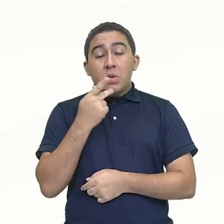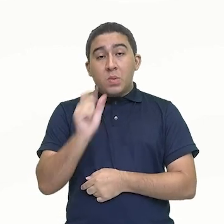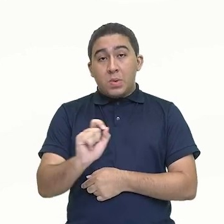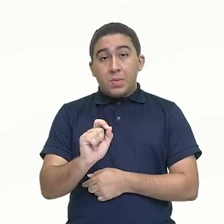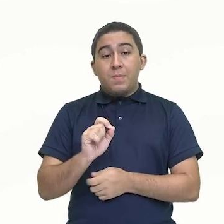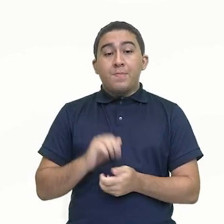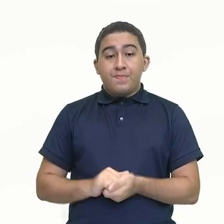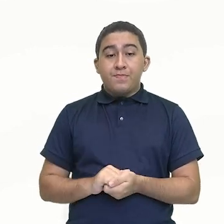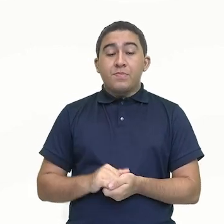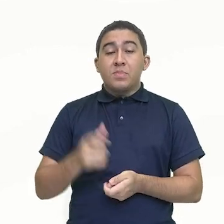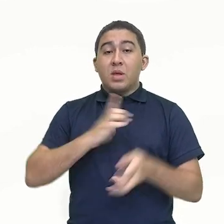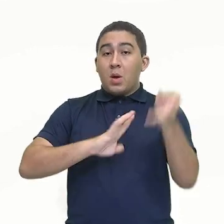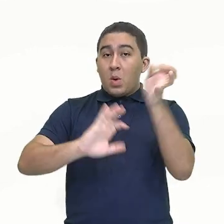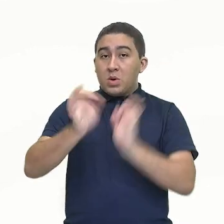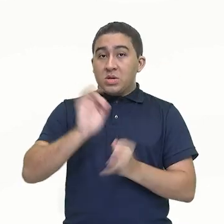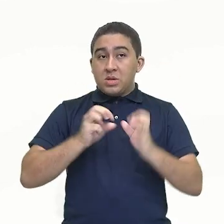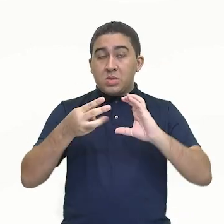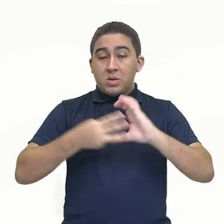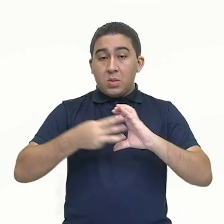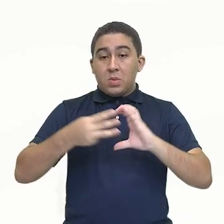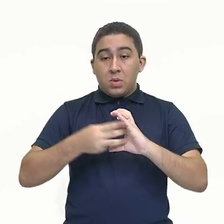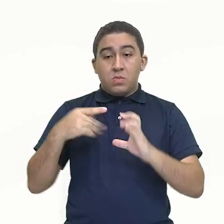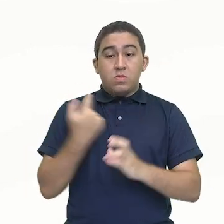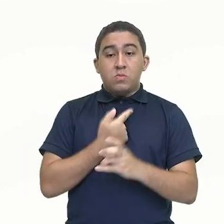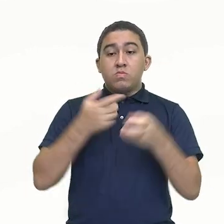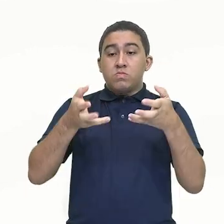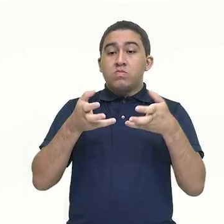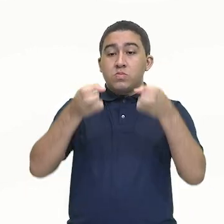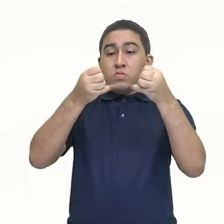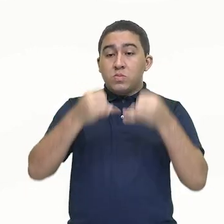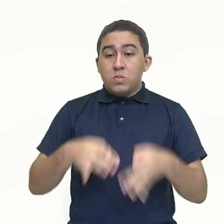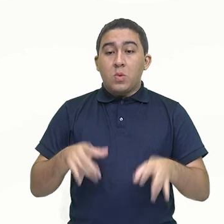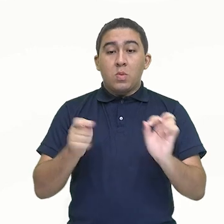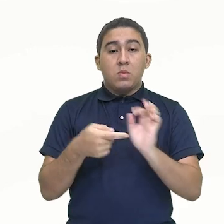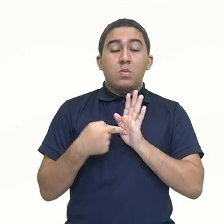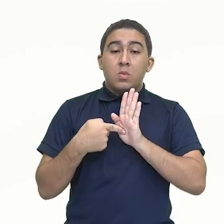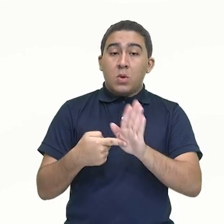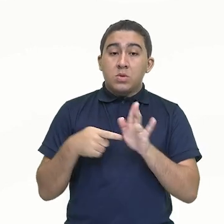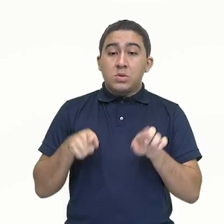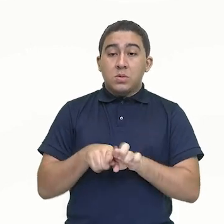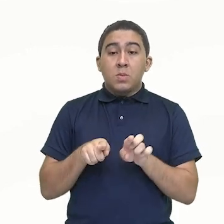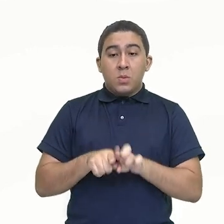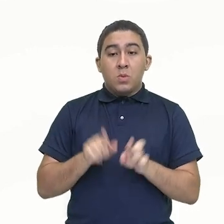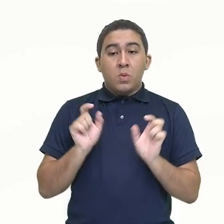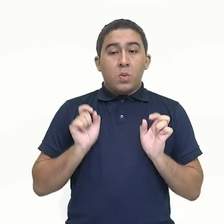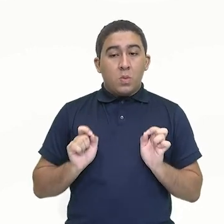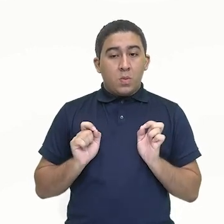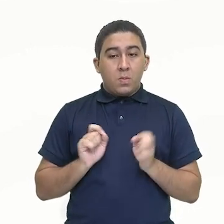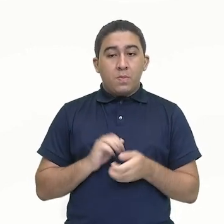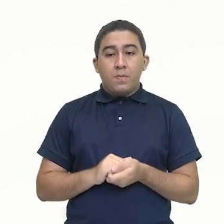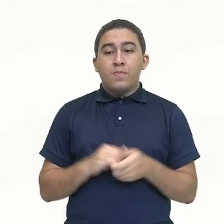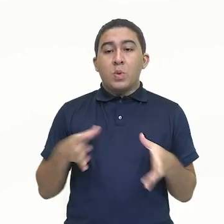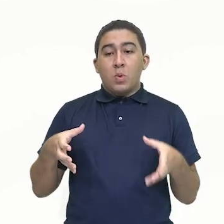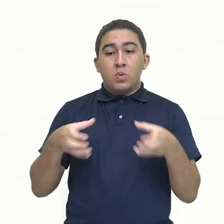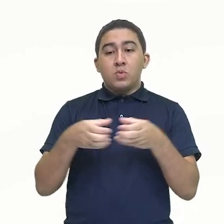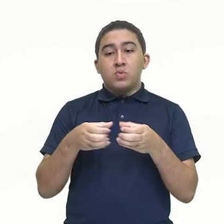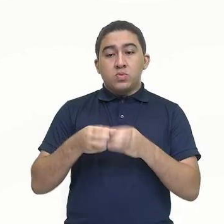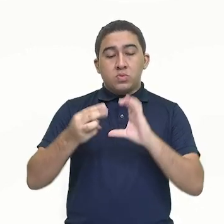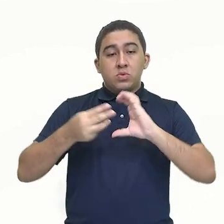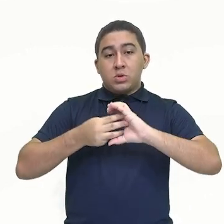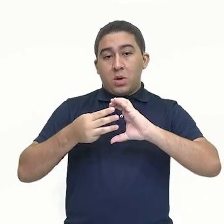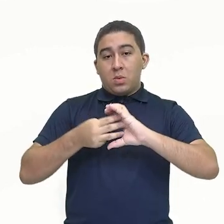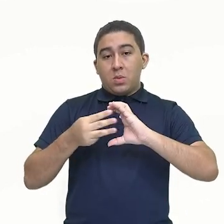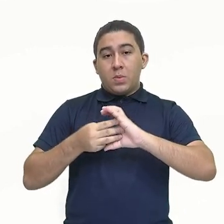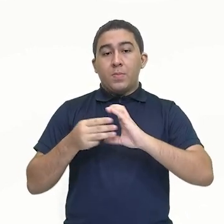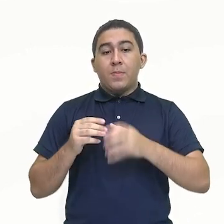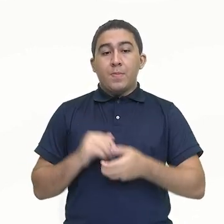de organização celular, nós queremos dizer, assim, apresentar para vocês que o conjunto de